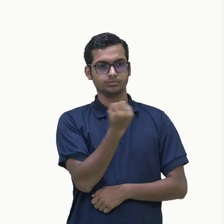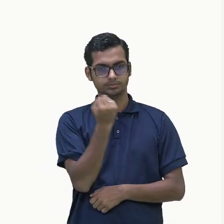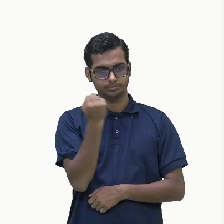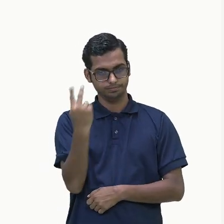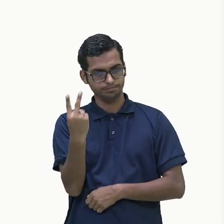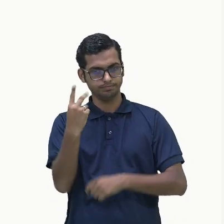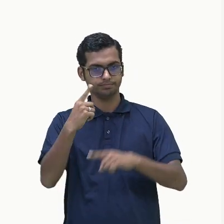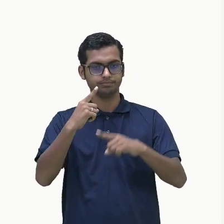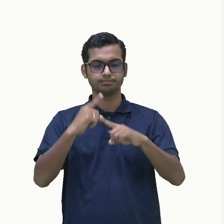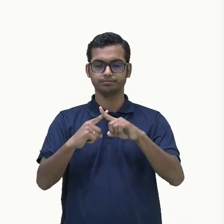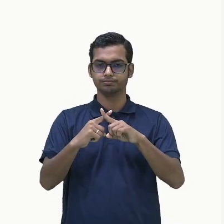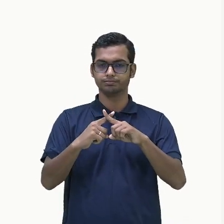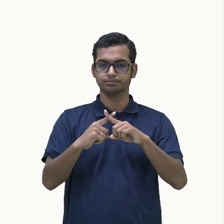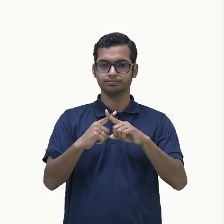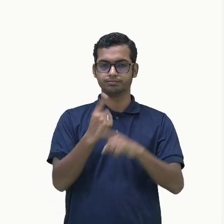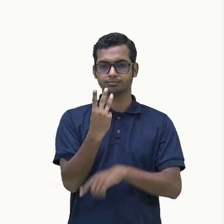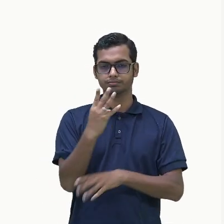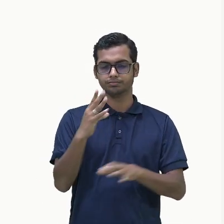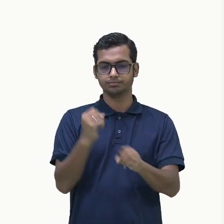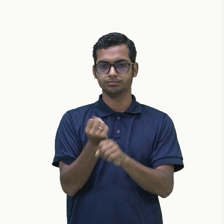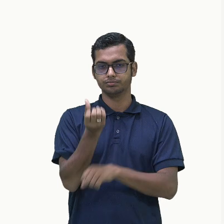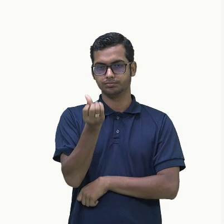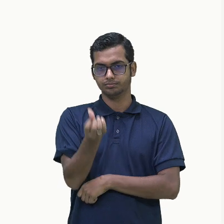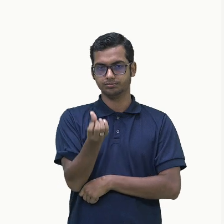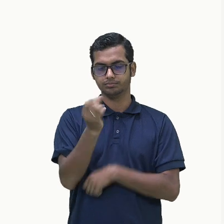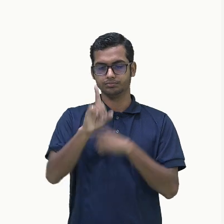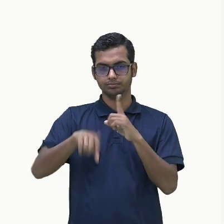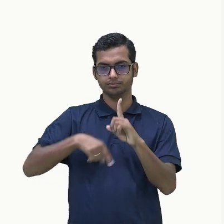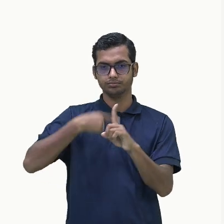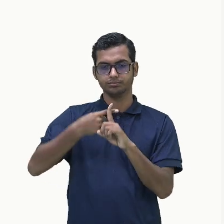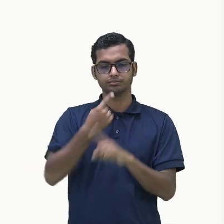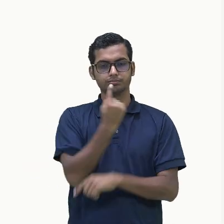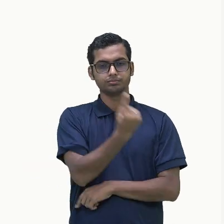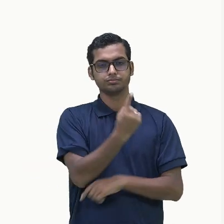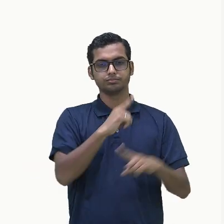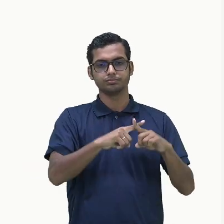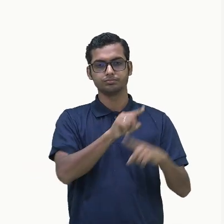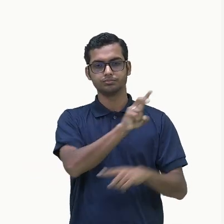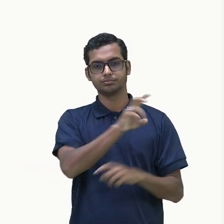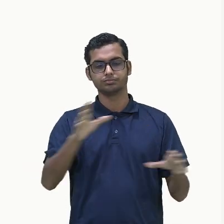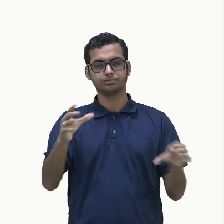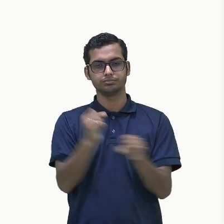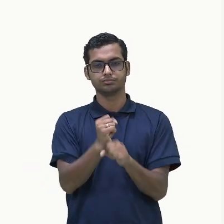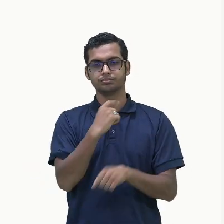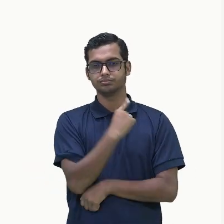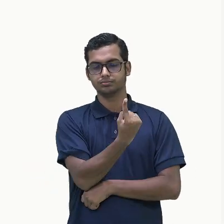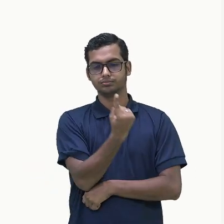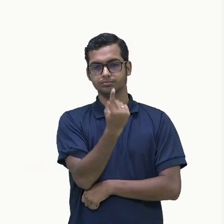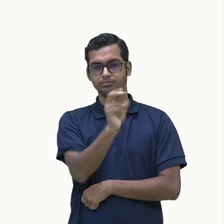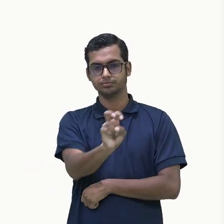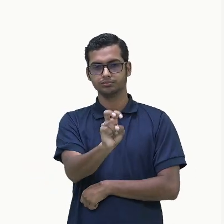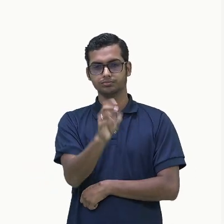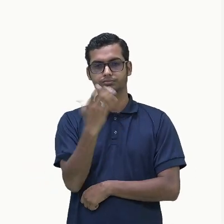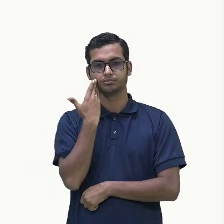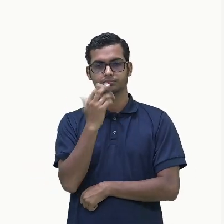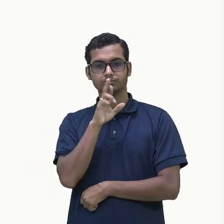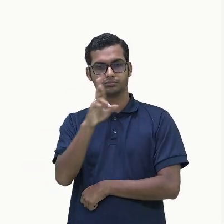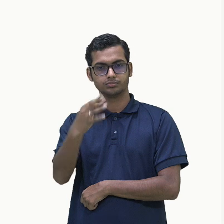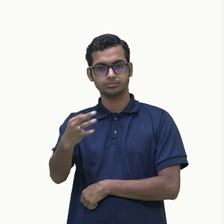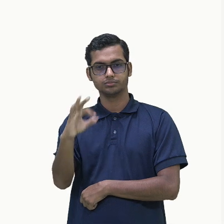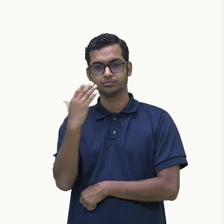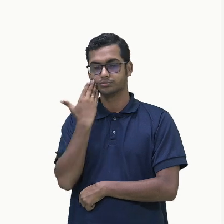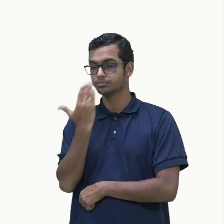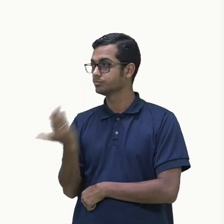2 vezes 3, 6, mais 1 vezes 5, 15. Então, aqui o resultado vai